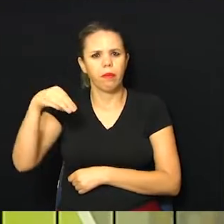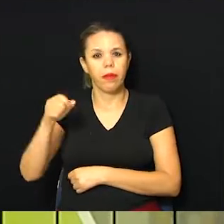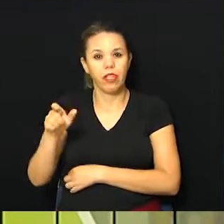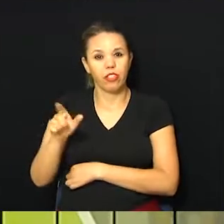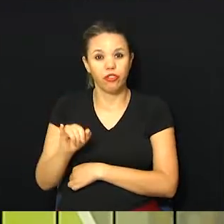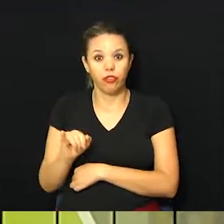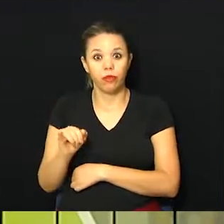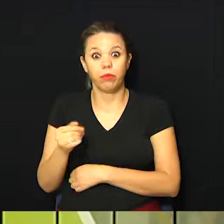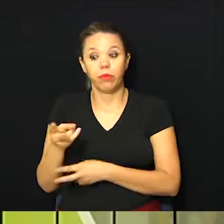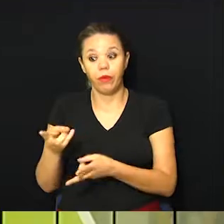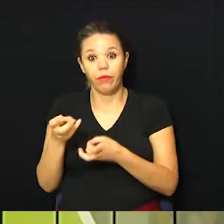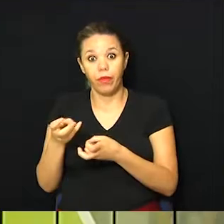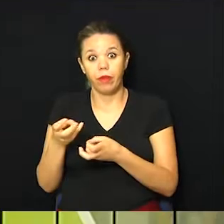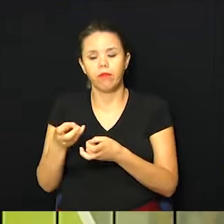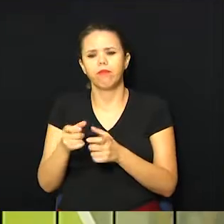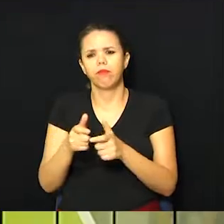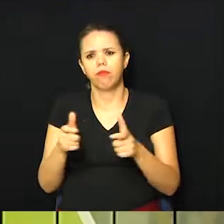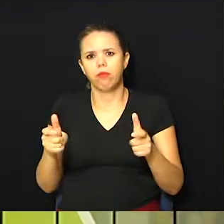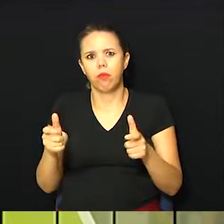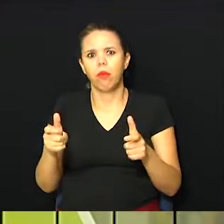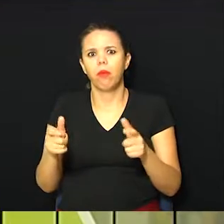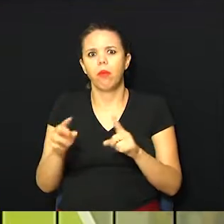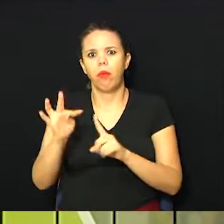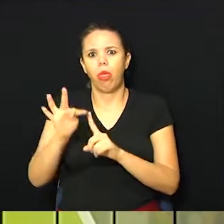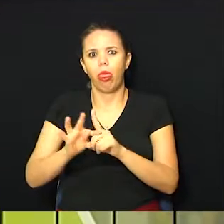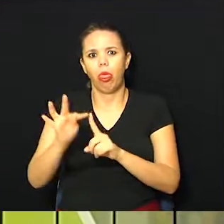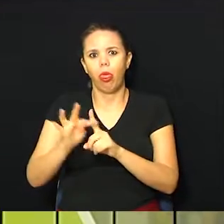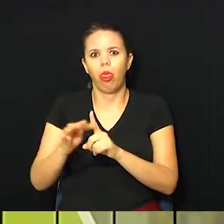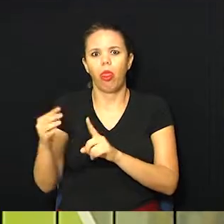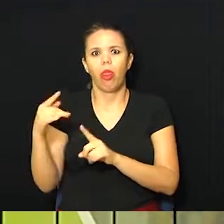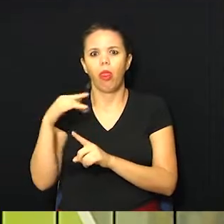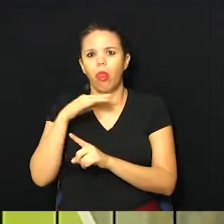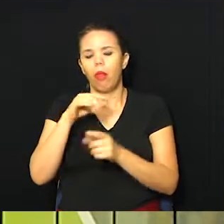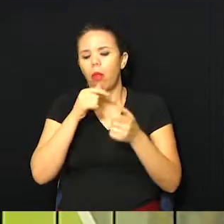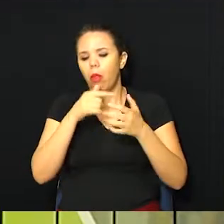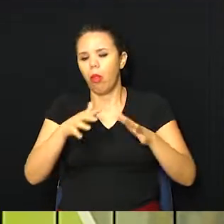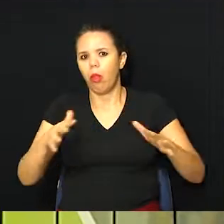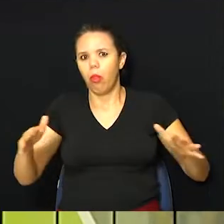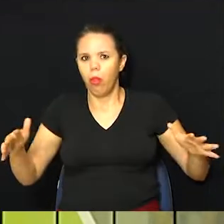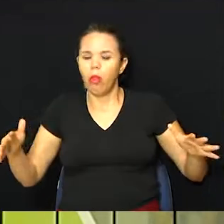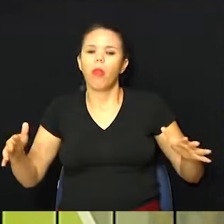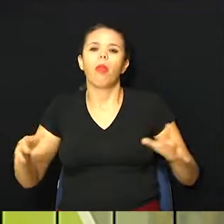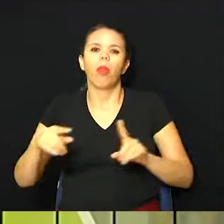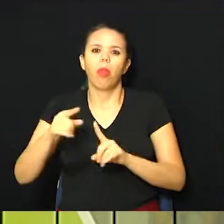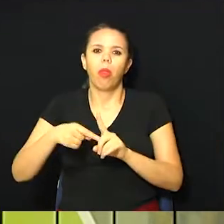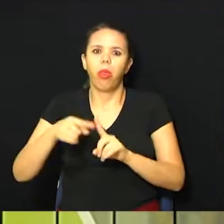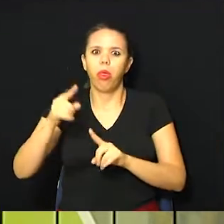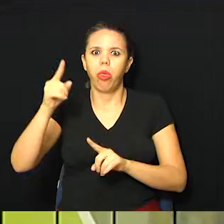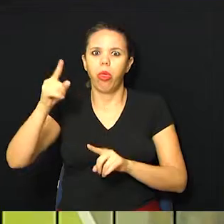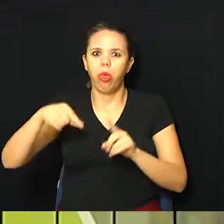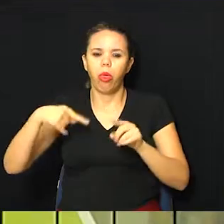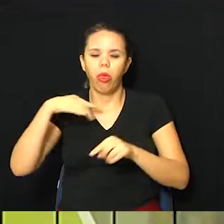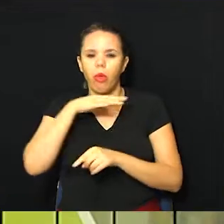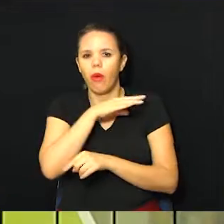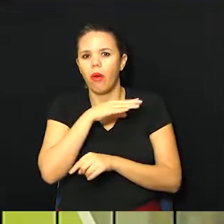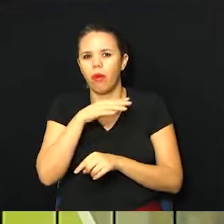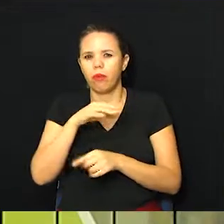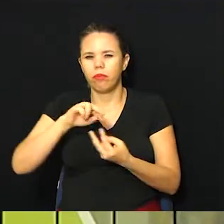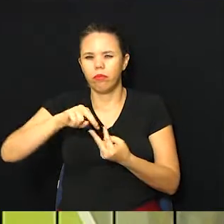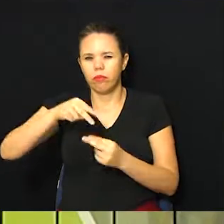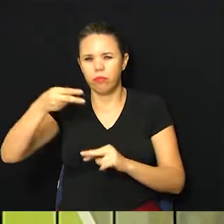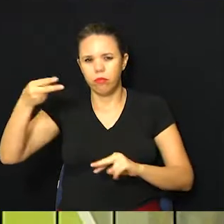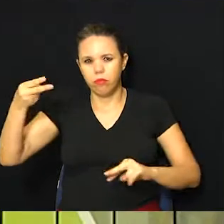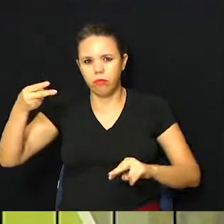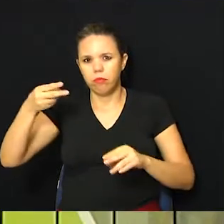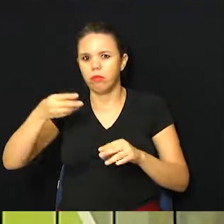o impacto do aumento da temperatura na superfície do Oceano Austral em micro-organismos que ali habitam.